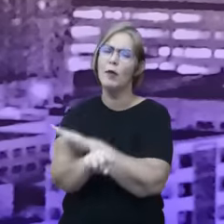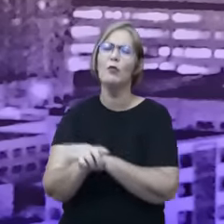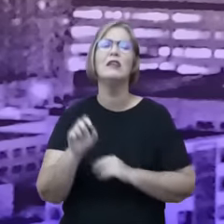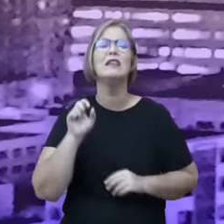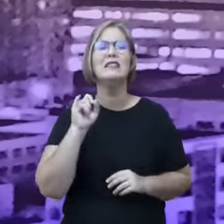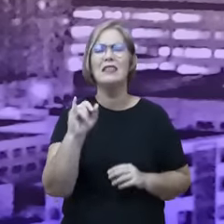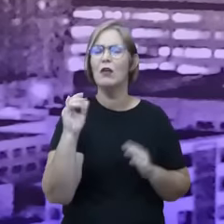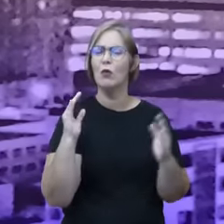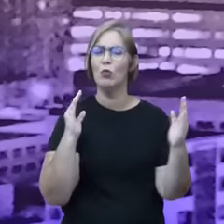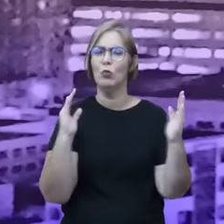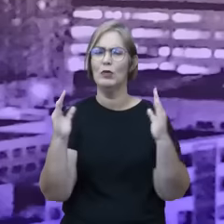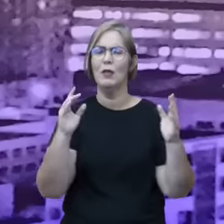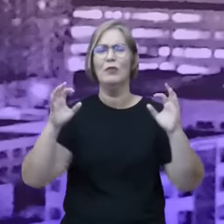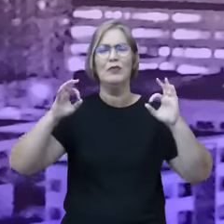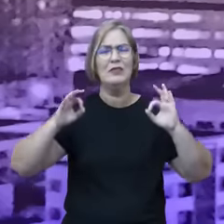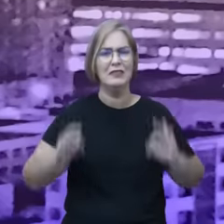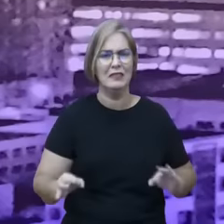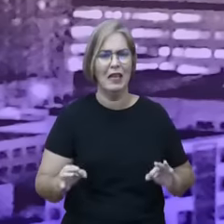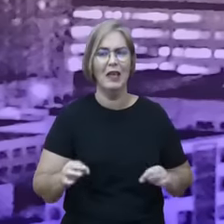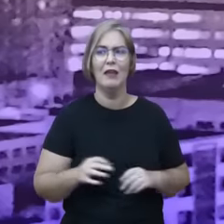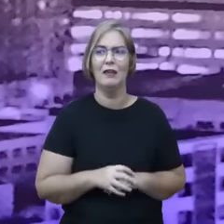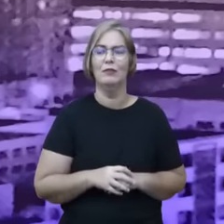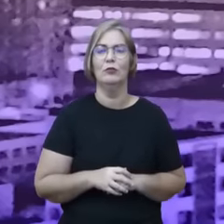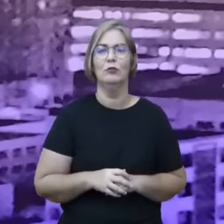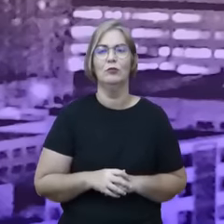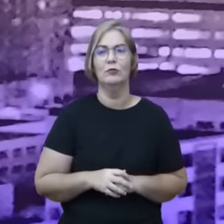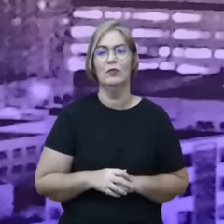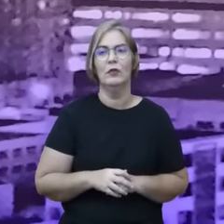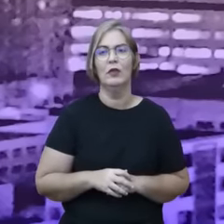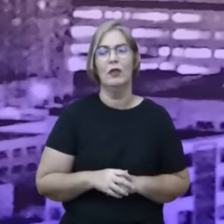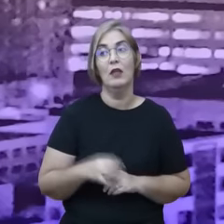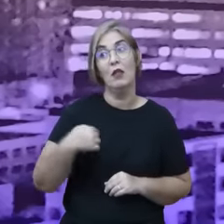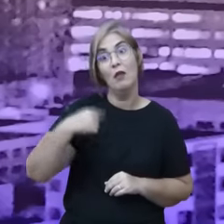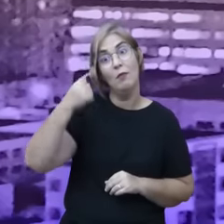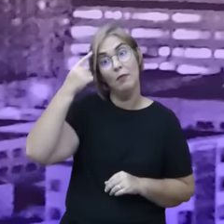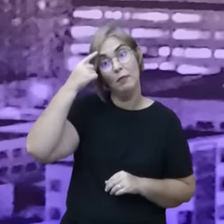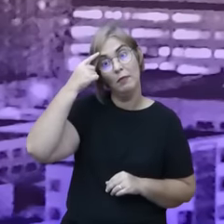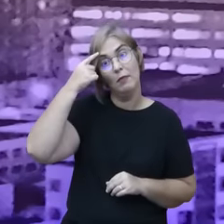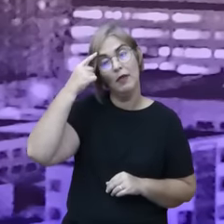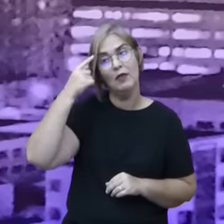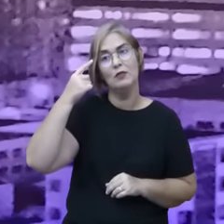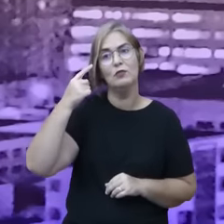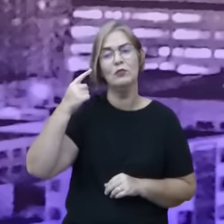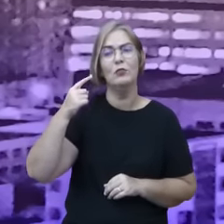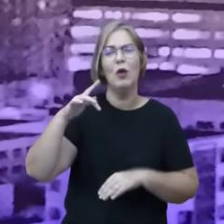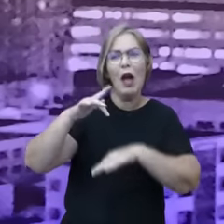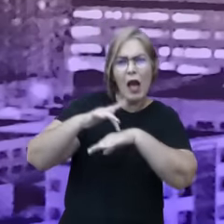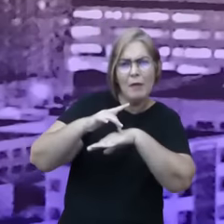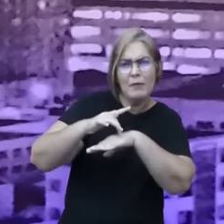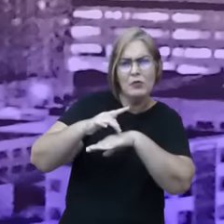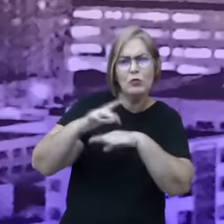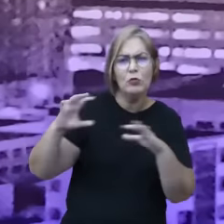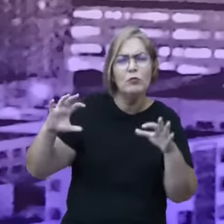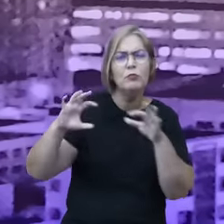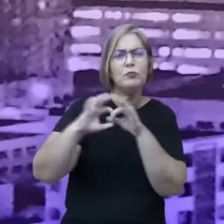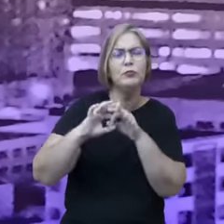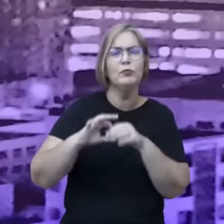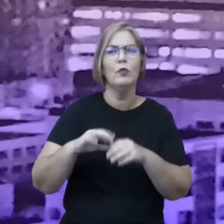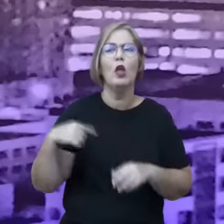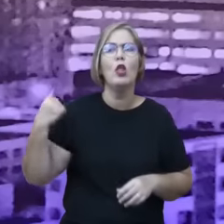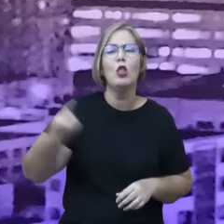incerta, inconstante, válida, que é a fortuna, ela é portadora de absurdo, ela incide na nossa